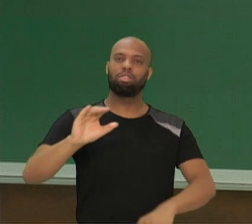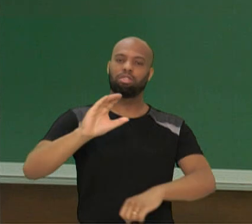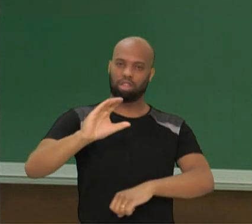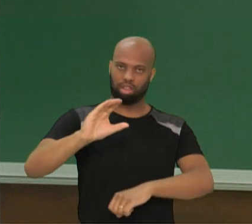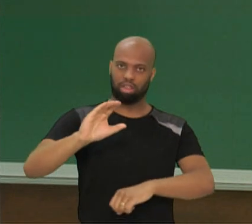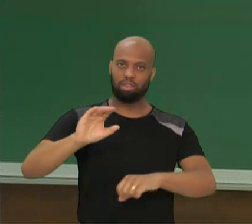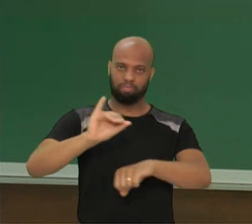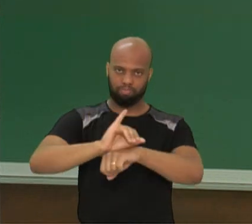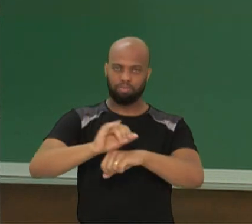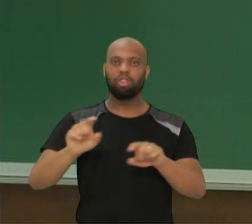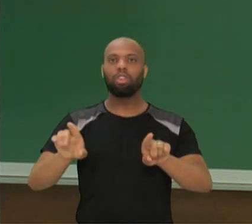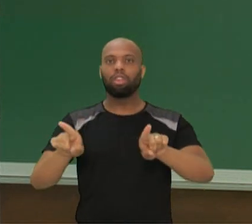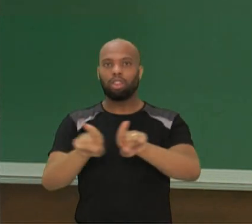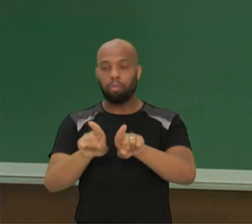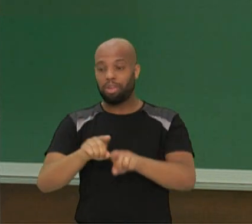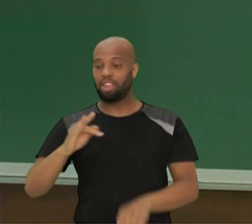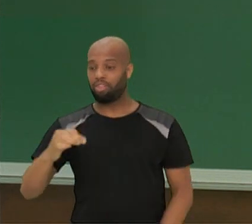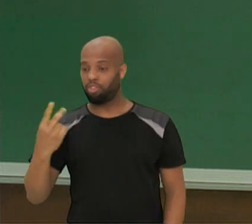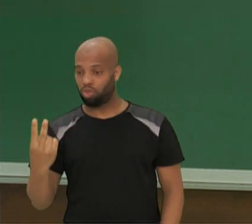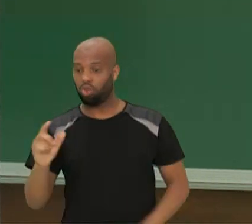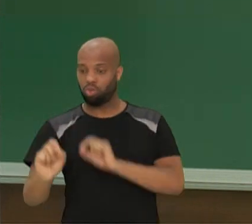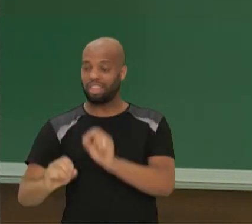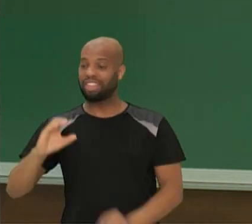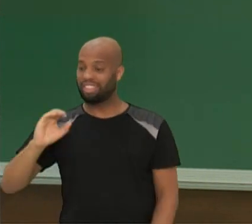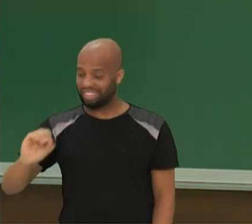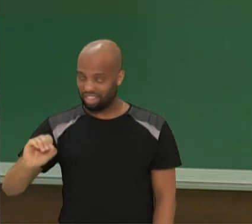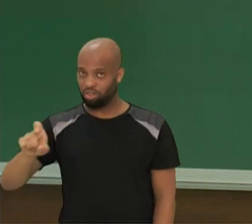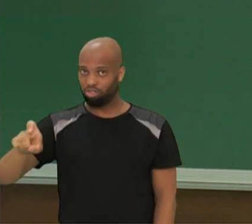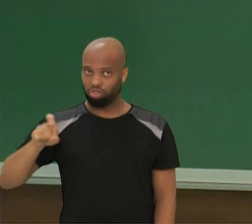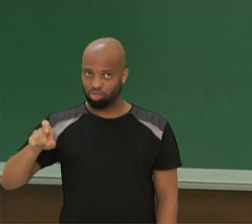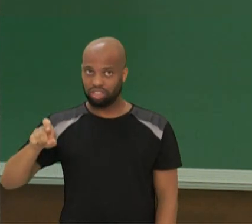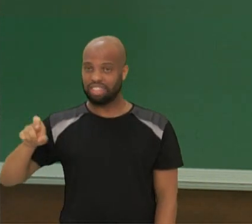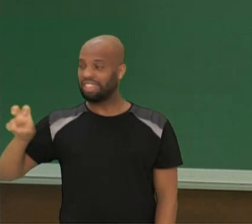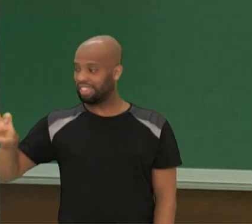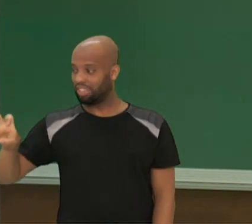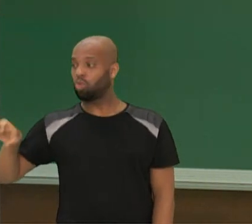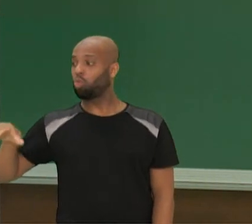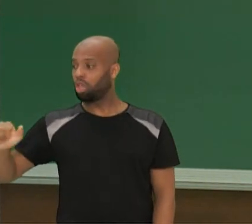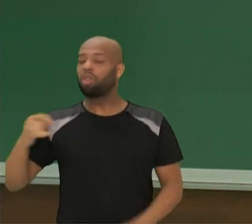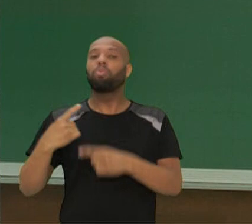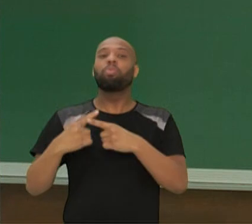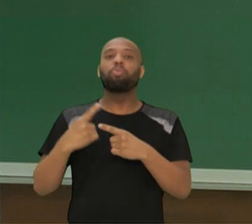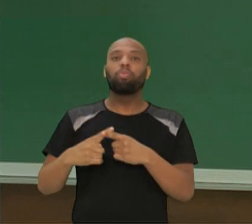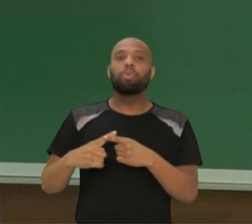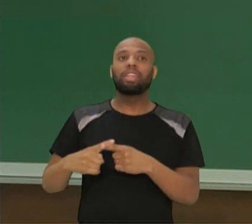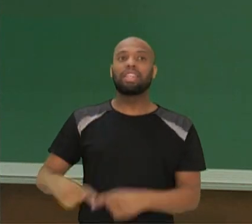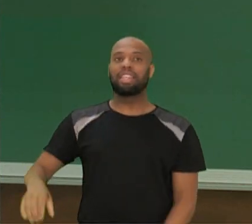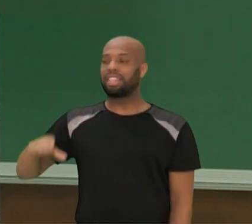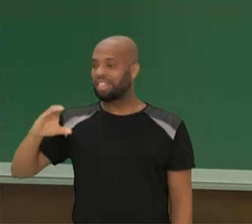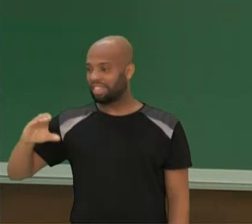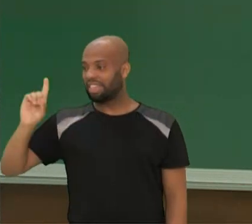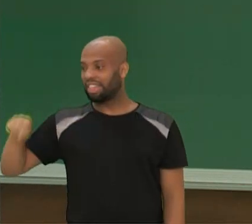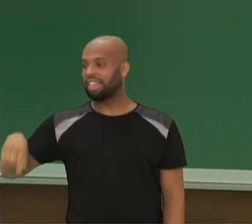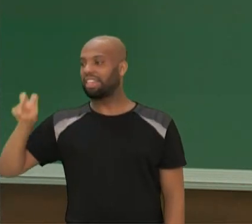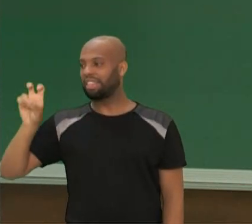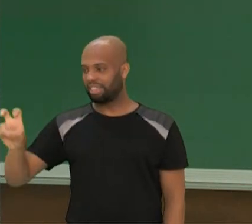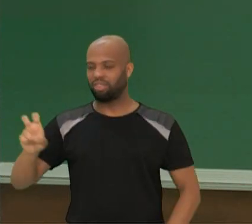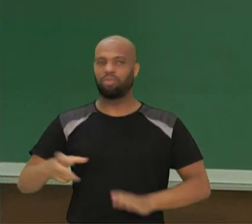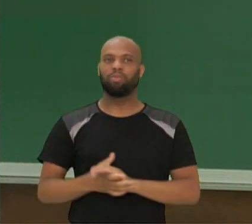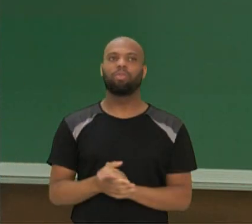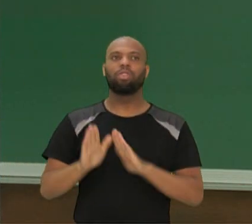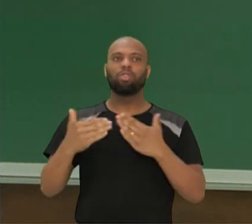o foco 2, 0 para x, 5 para y, porque C vale 5, ok?